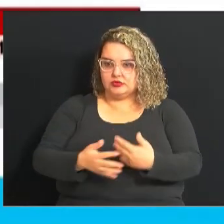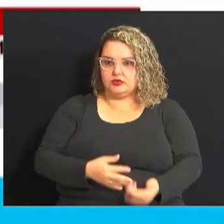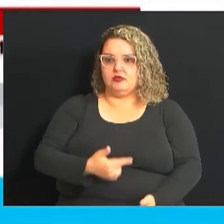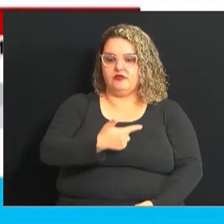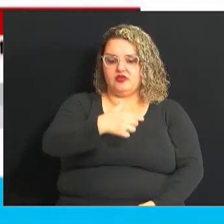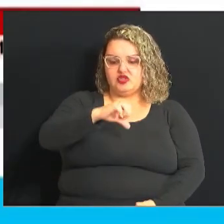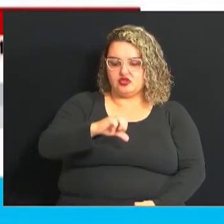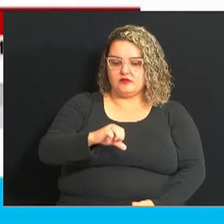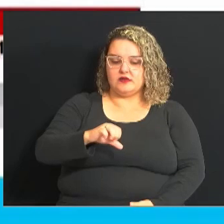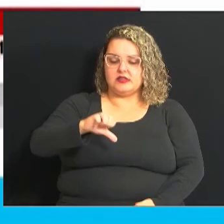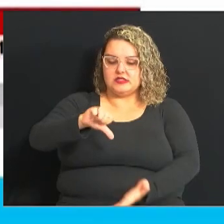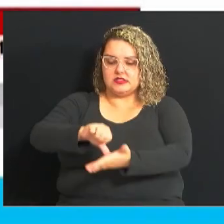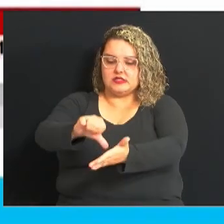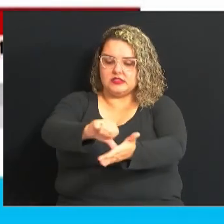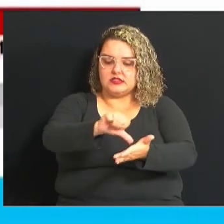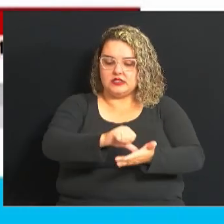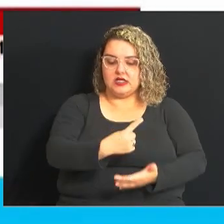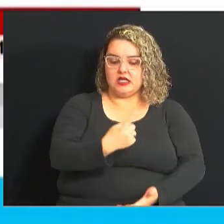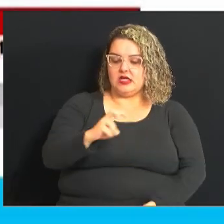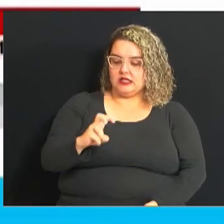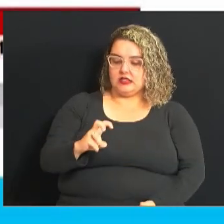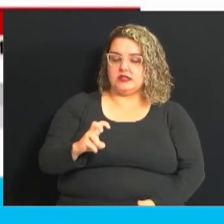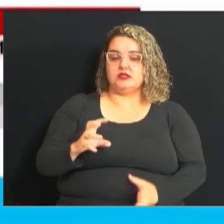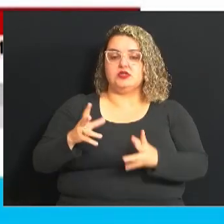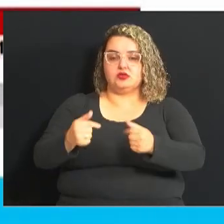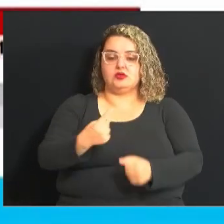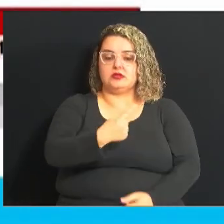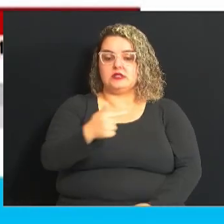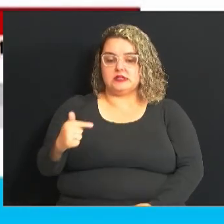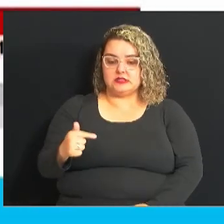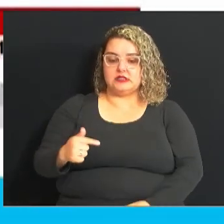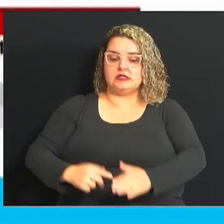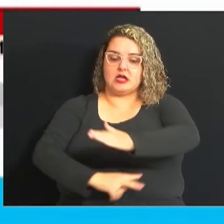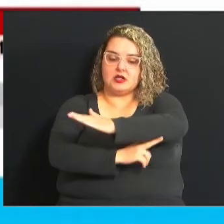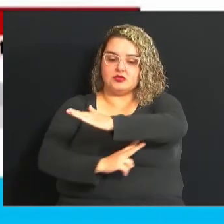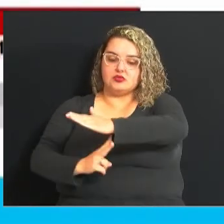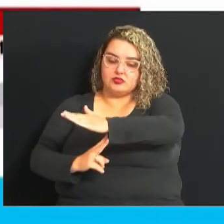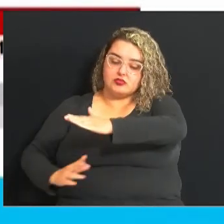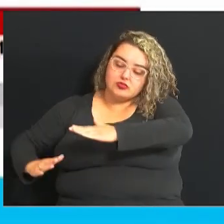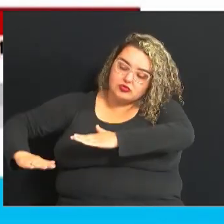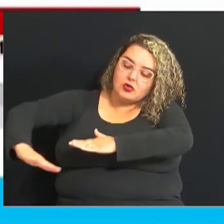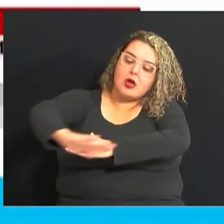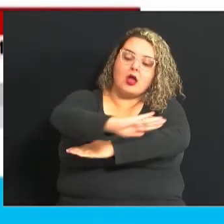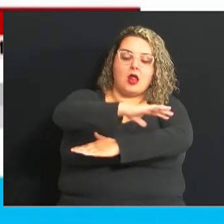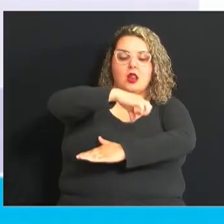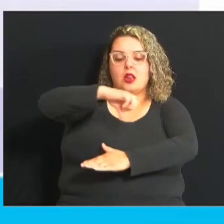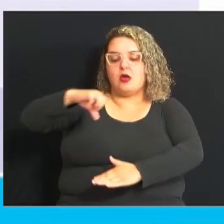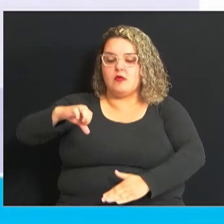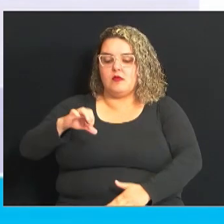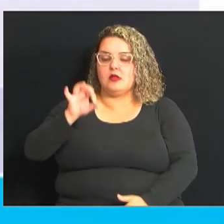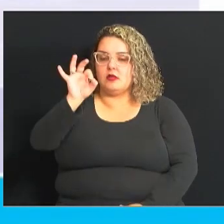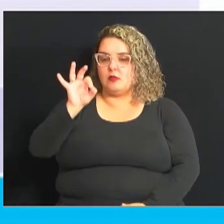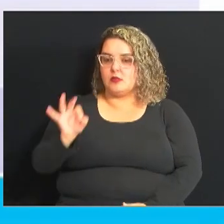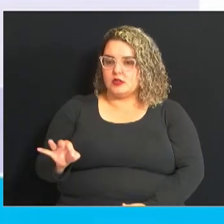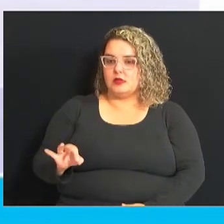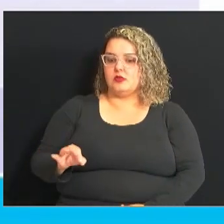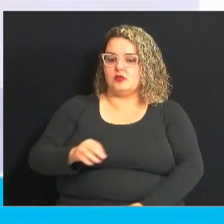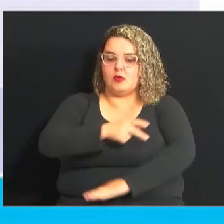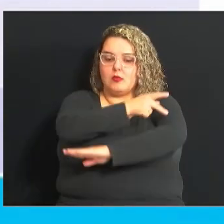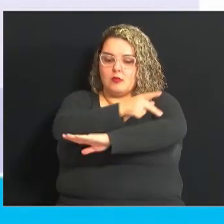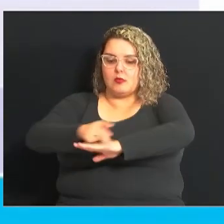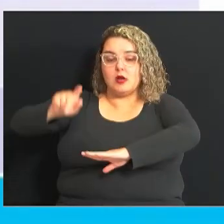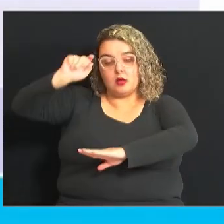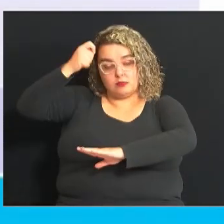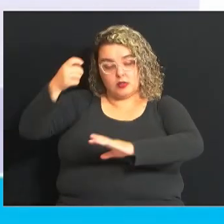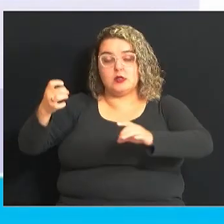estações, 15 das 17 obras de arte e 99% do pavimento. Também estão